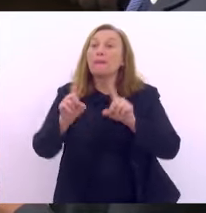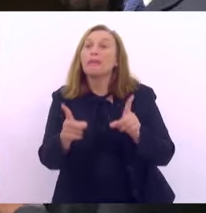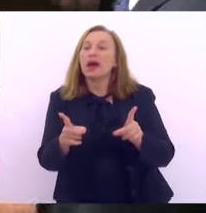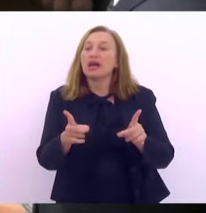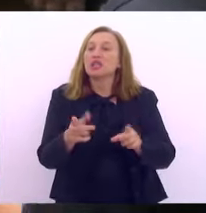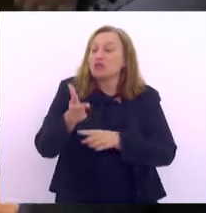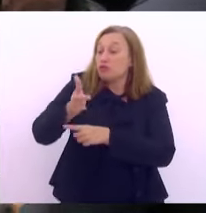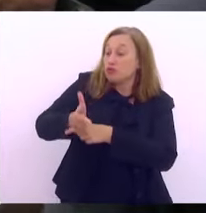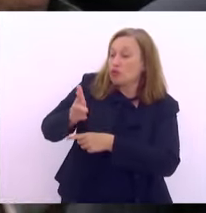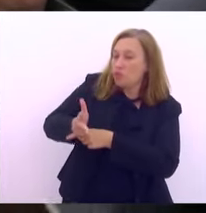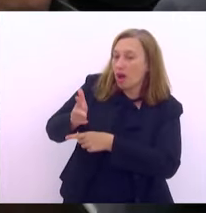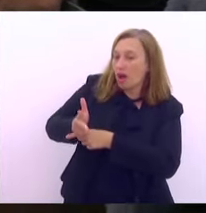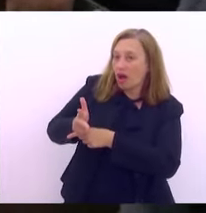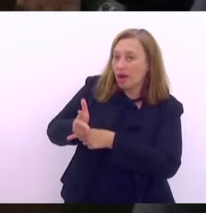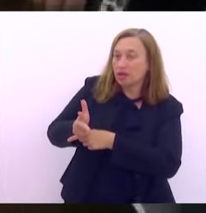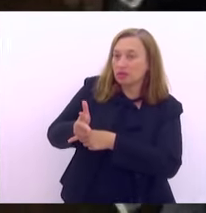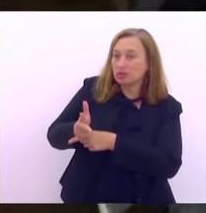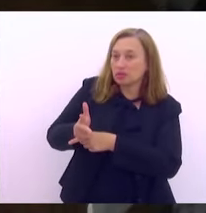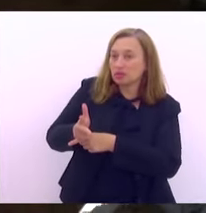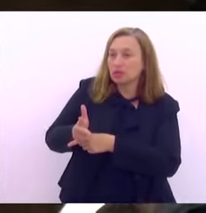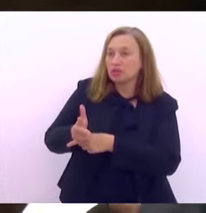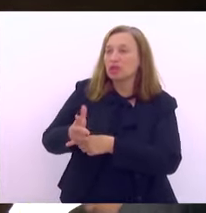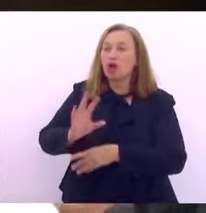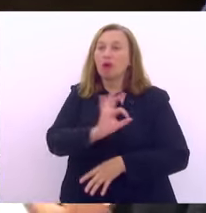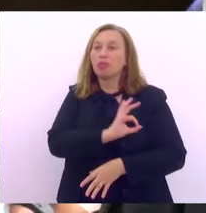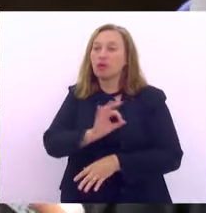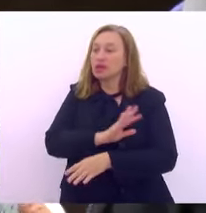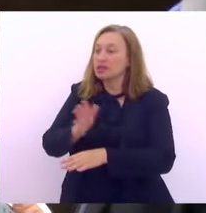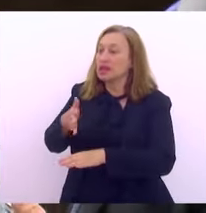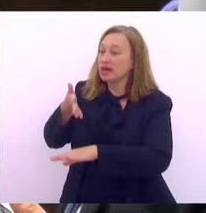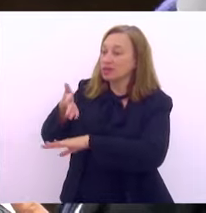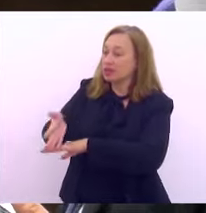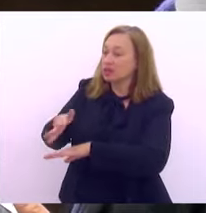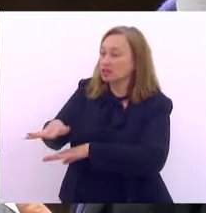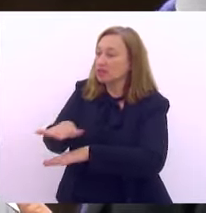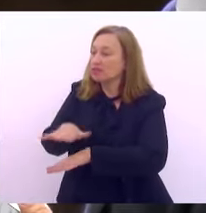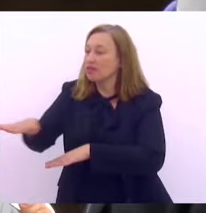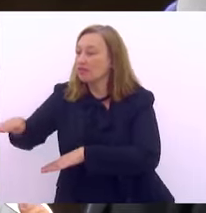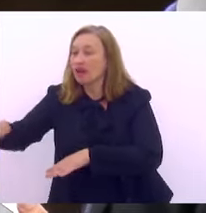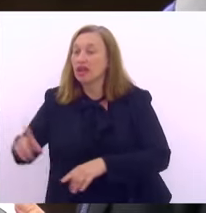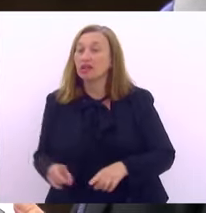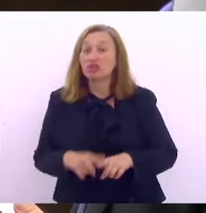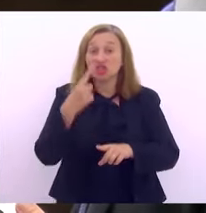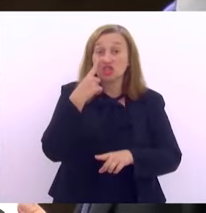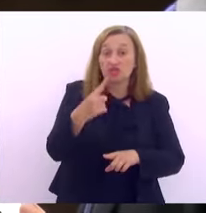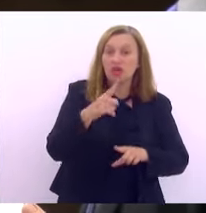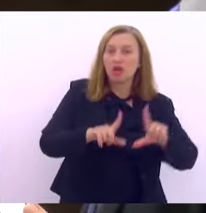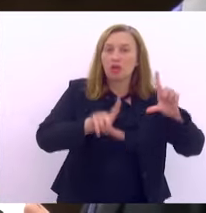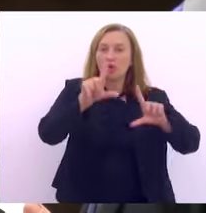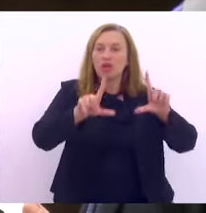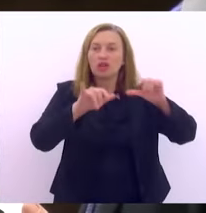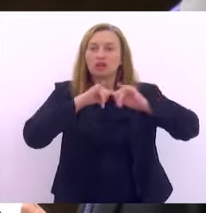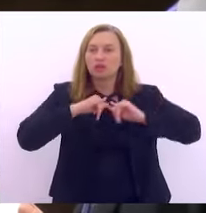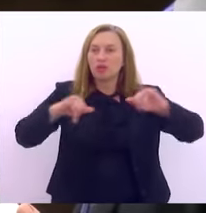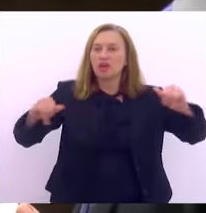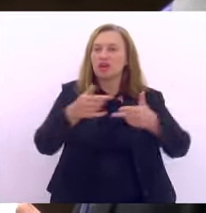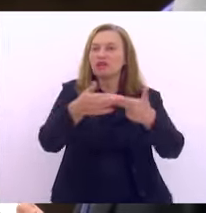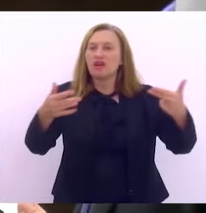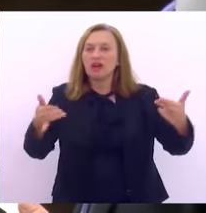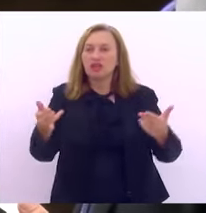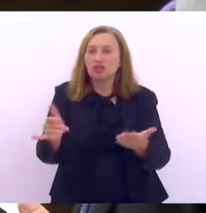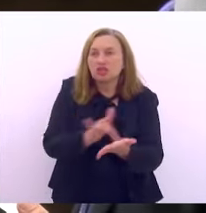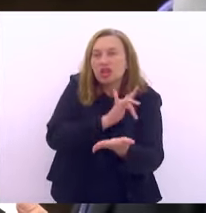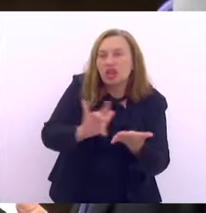policiada adentrando no terreno, um terreno de violência naquele local. E quando a gente vê uma reportagem sobre tantos telefones